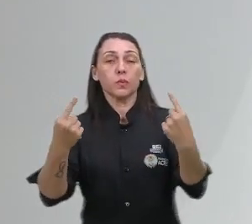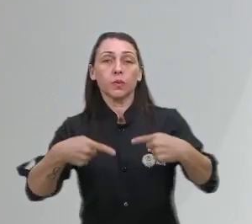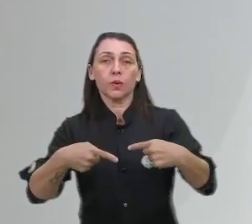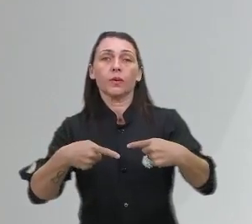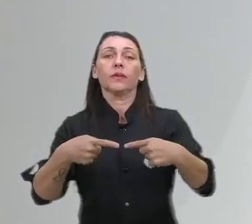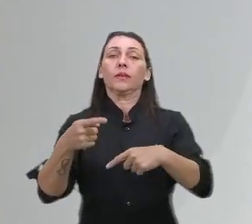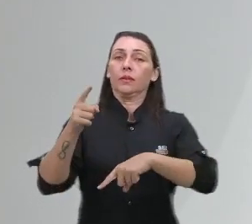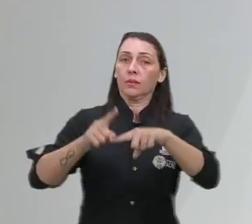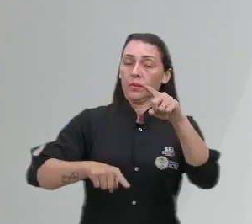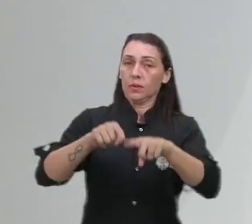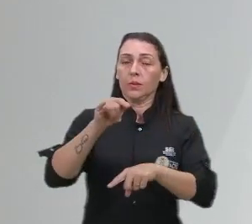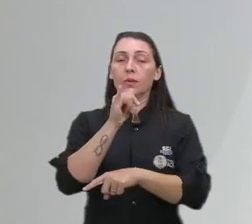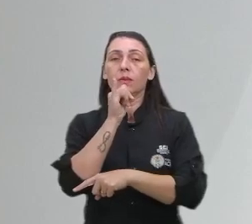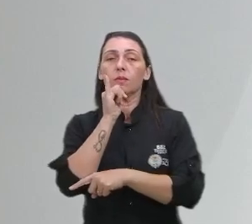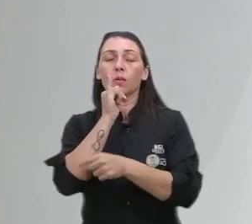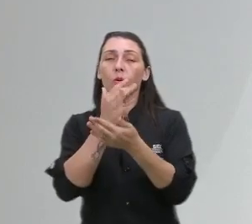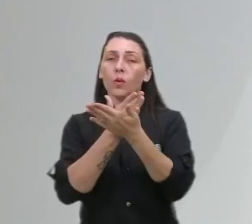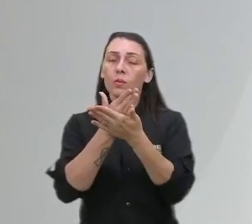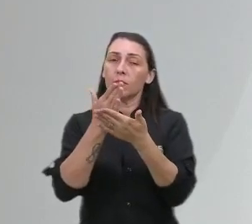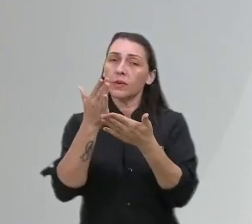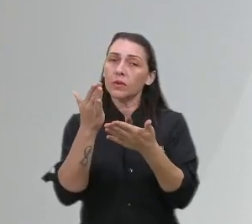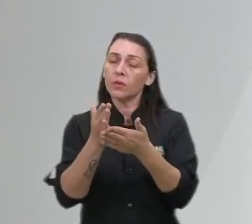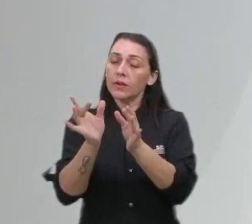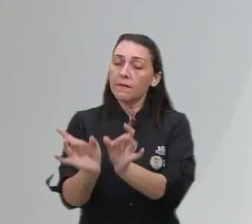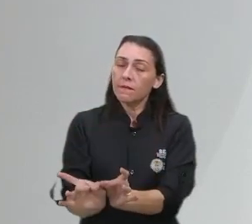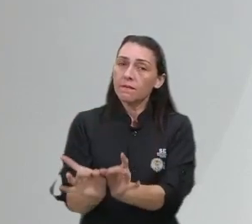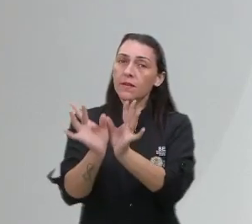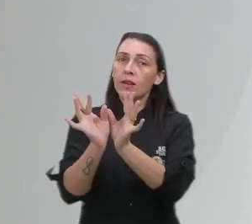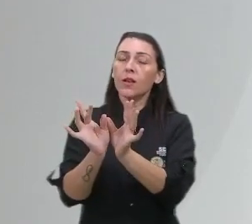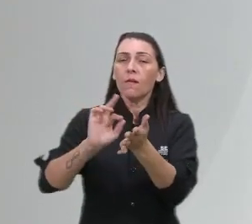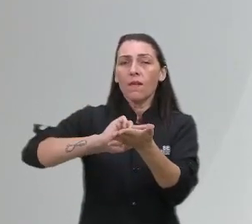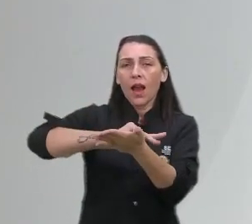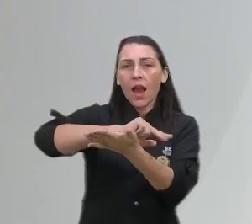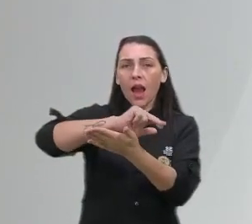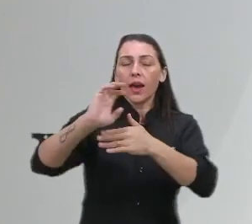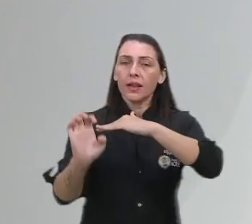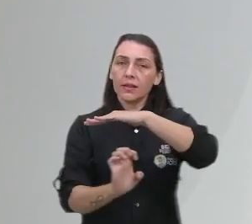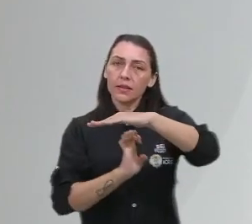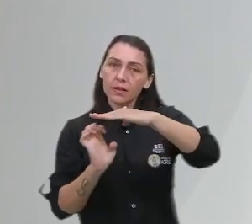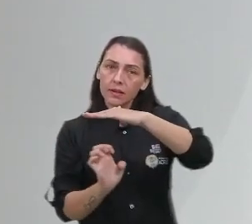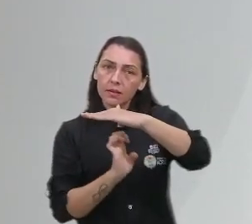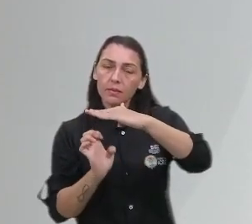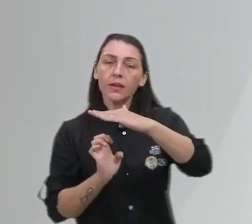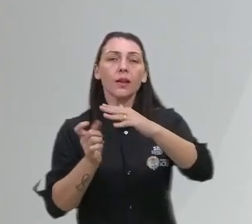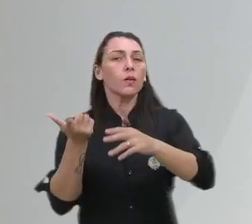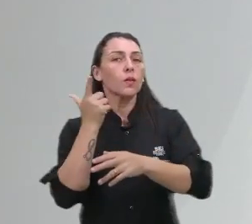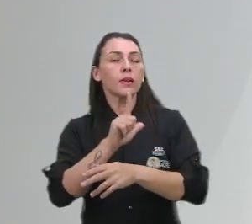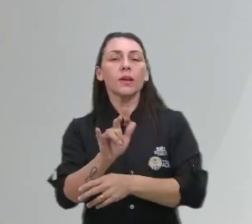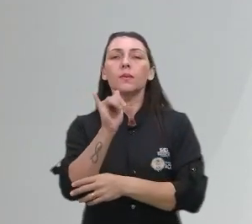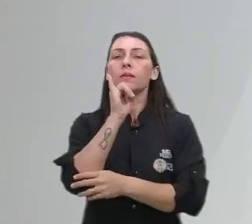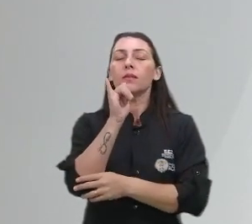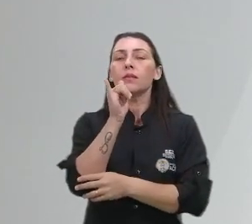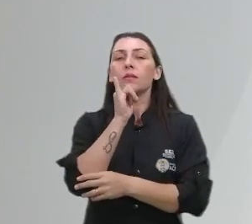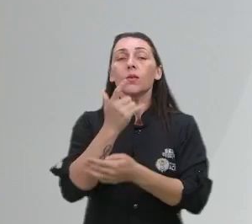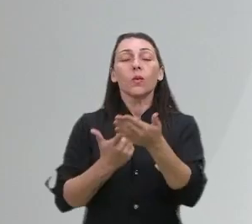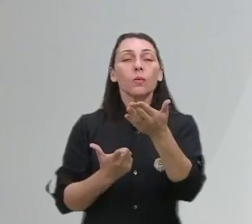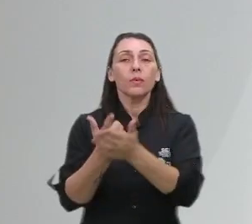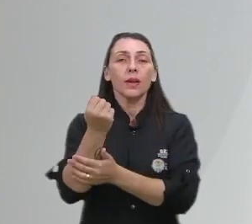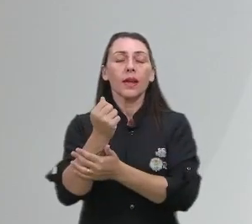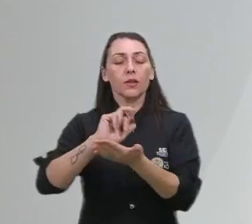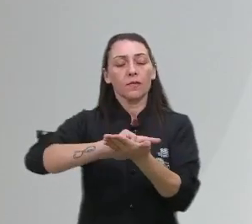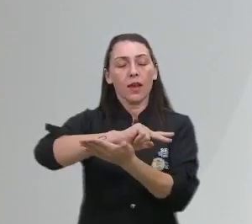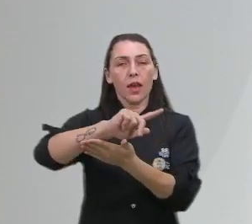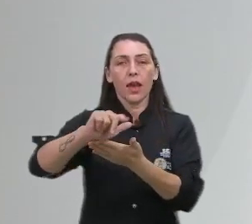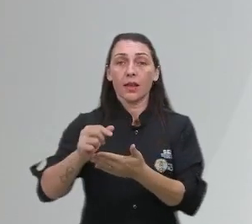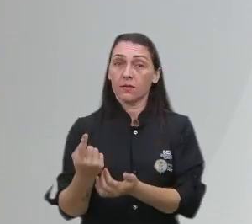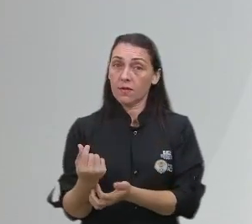esse produto, por exemplo, ele começou a ser comercializado por várias empresas. E a gente conseguia, por exemplo, encontrar ele em